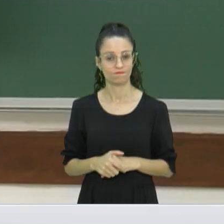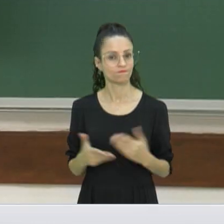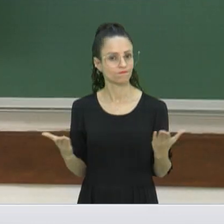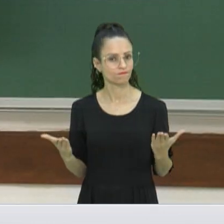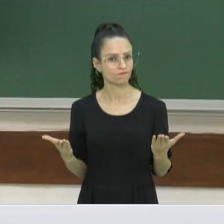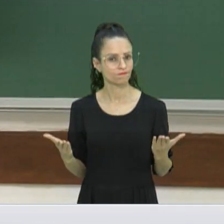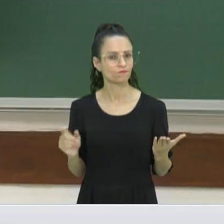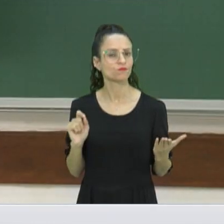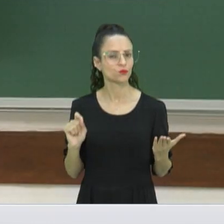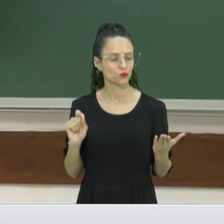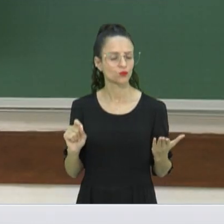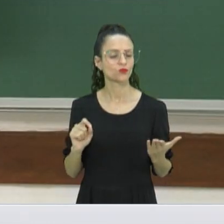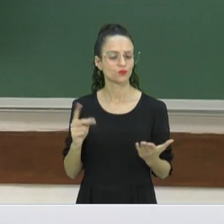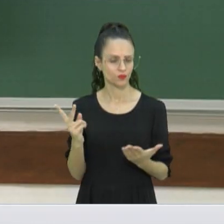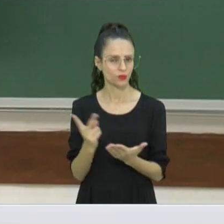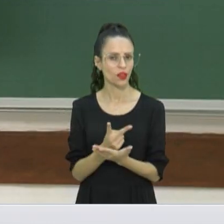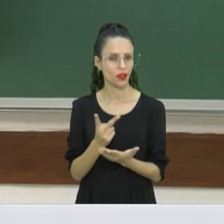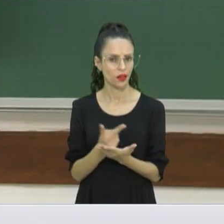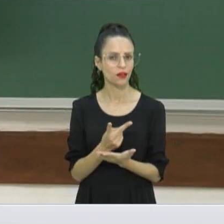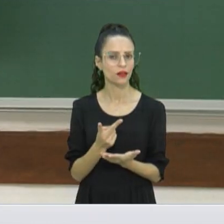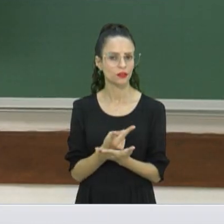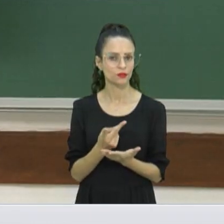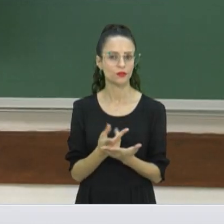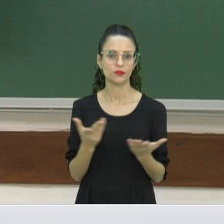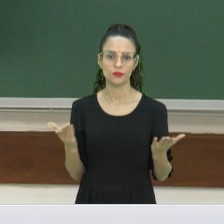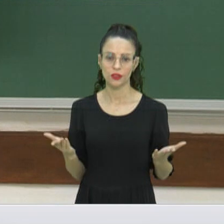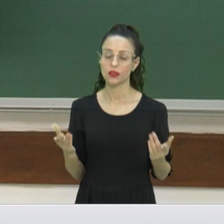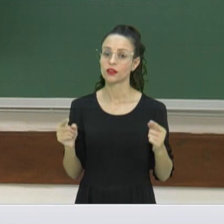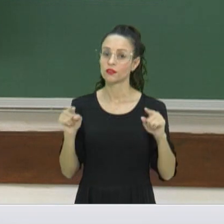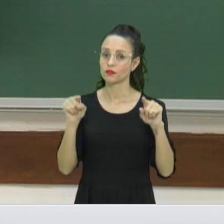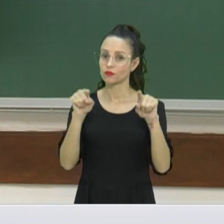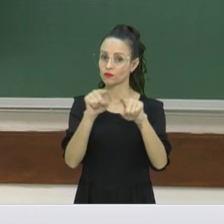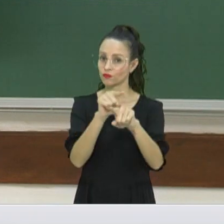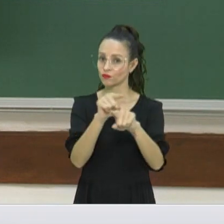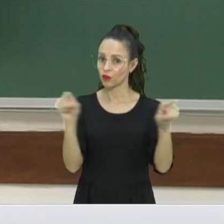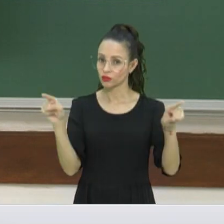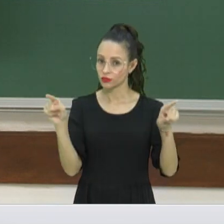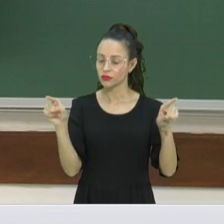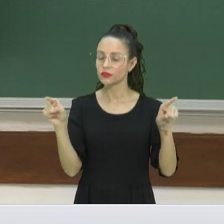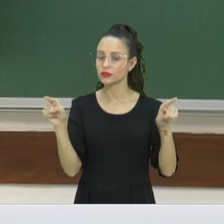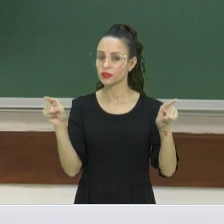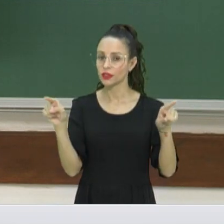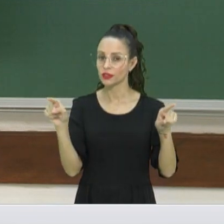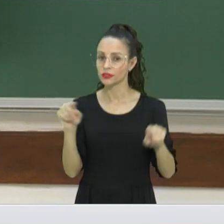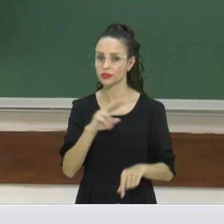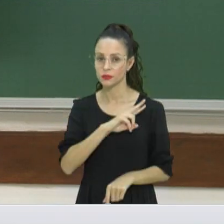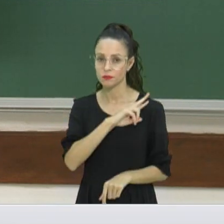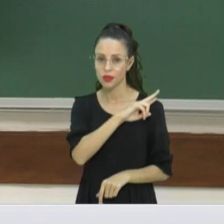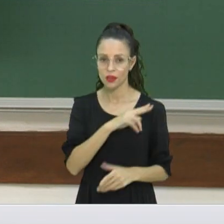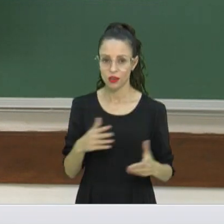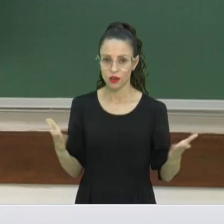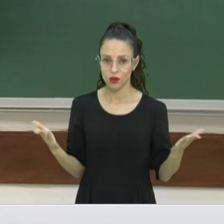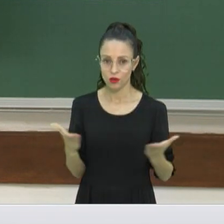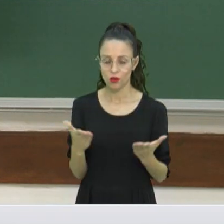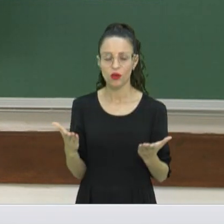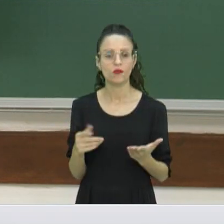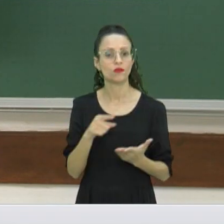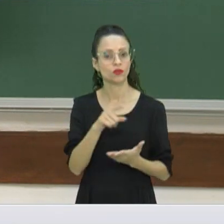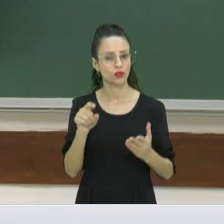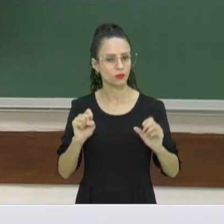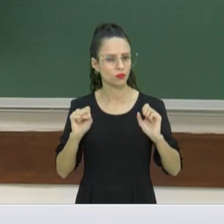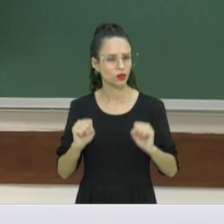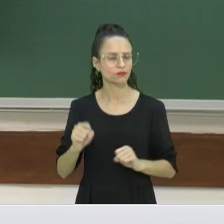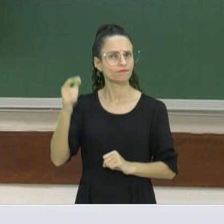Alguma coisa tá errada, né? E vocês que estão no ensino médio agora podem